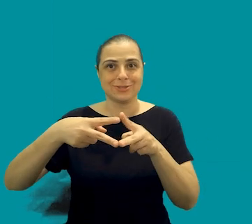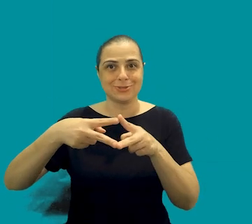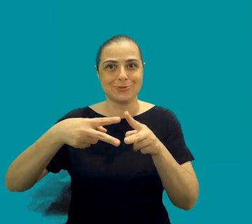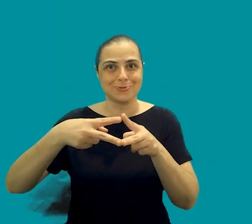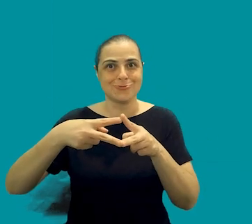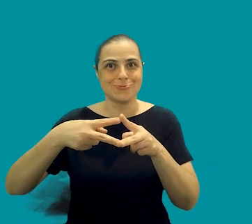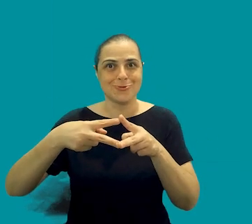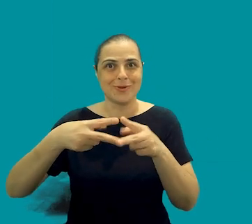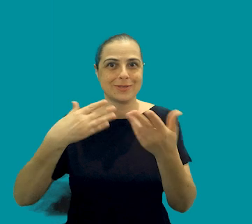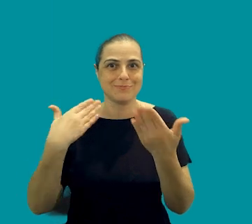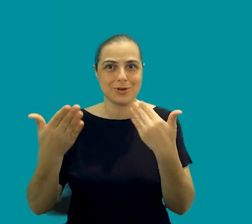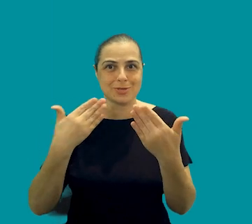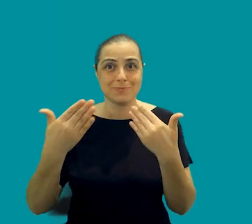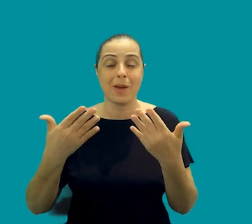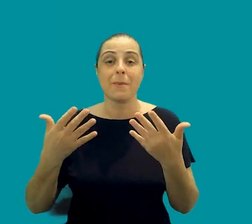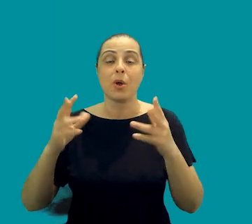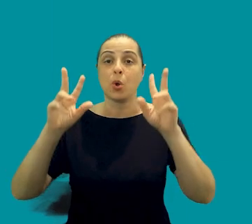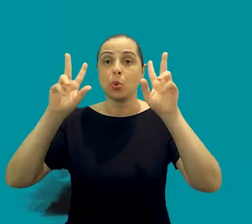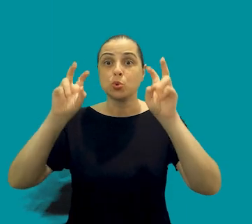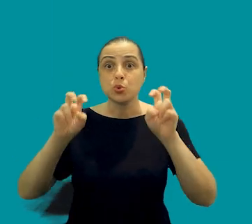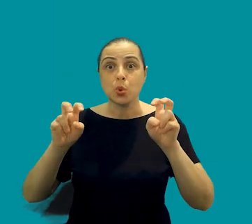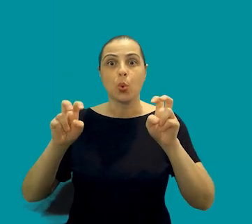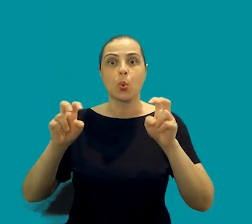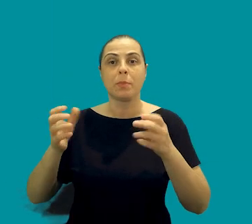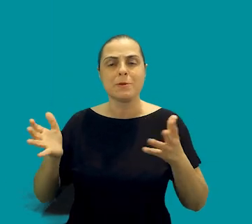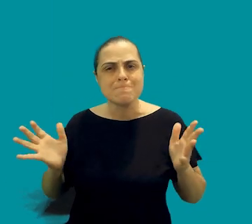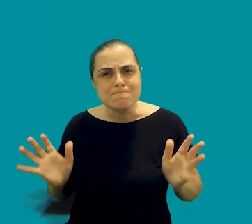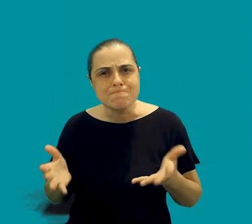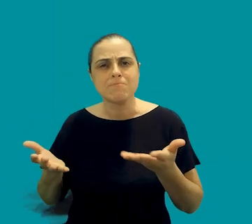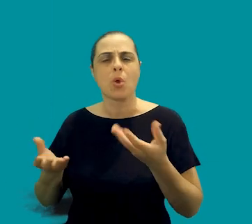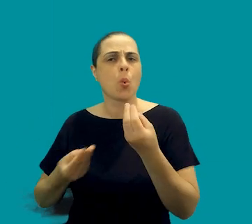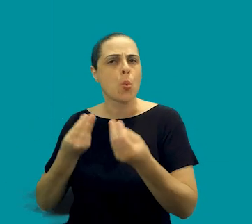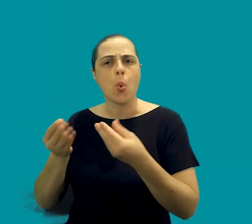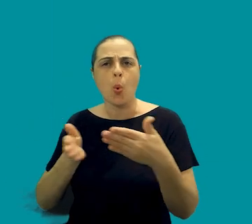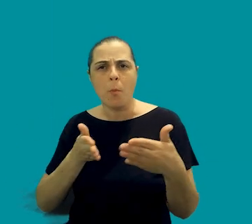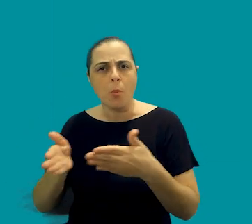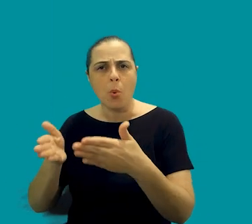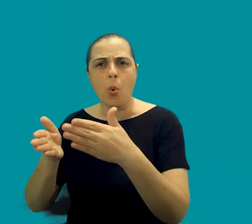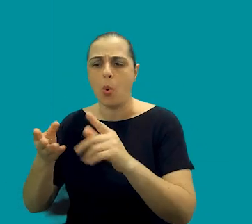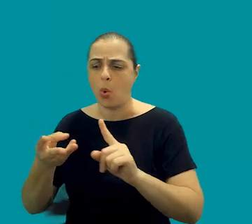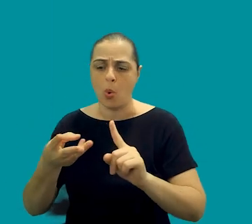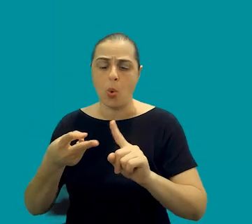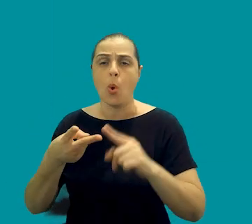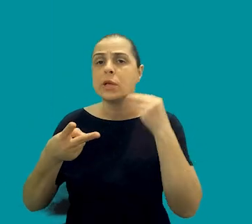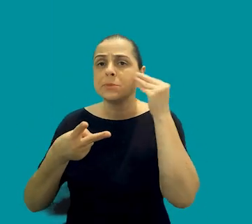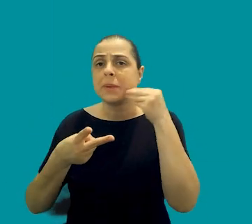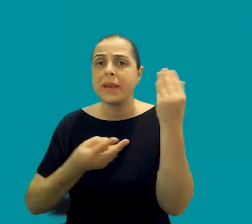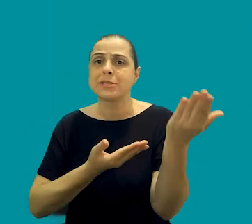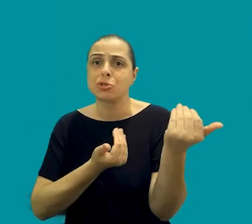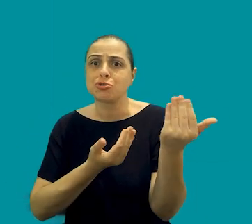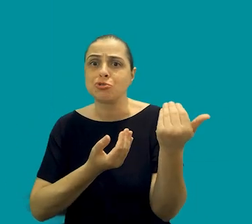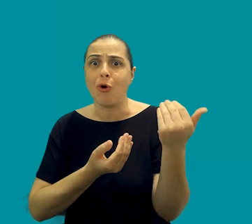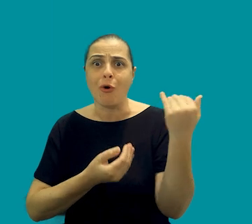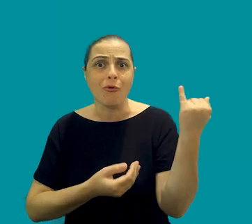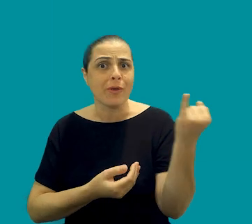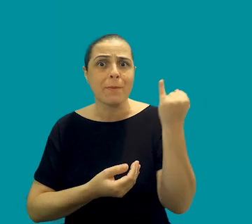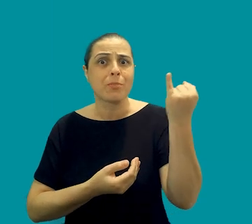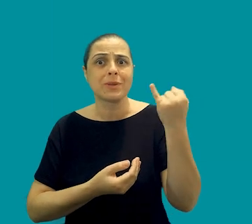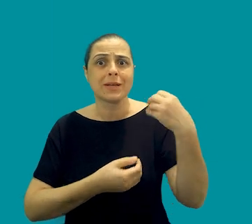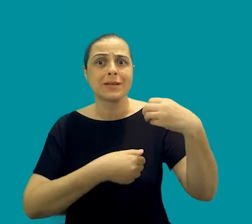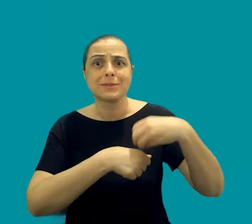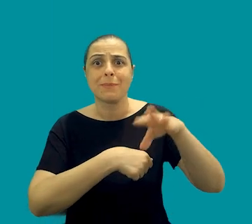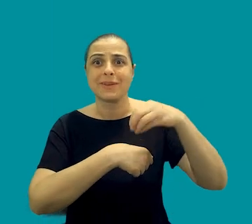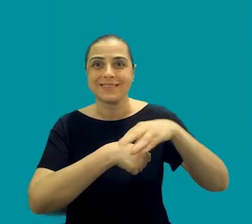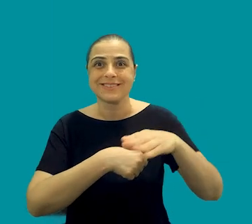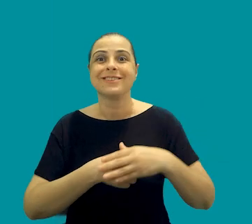ouvir as iniciativas e vai ouvir também uma jovem que passou por todo esse percurso e a importância dessa trajetória. Então,